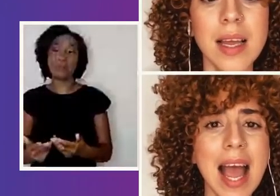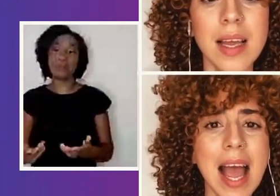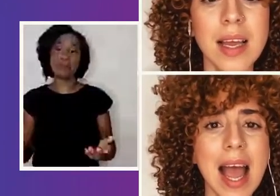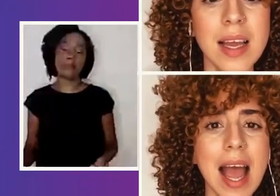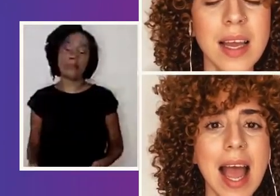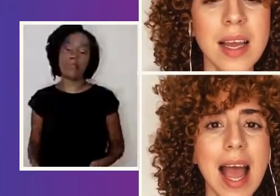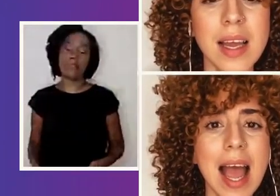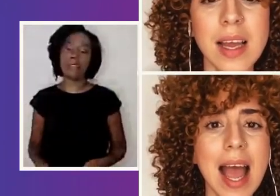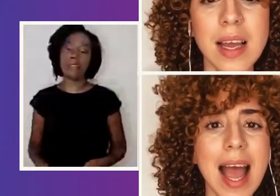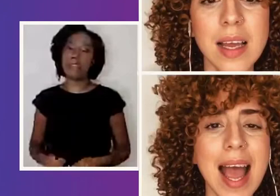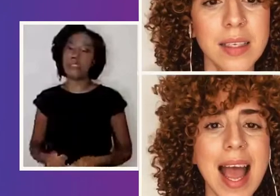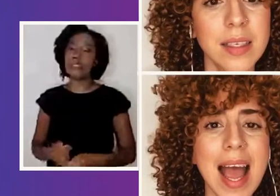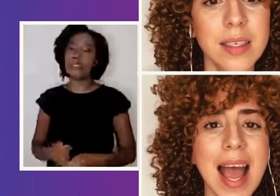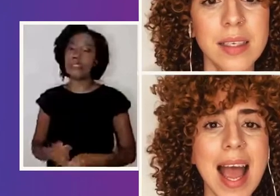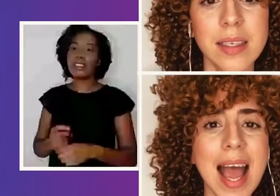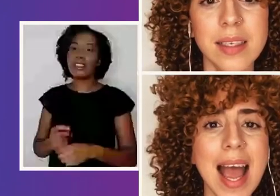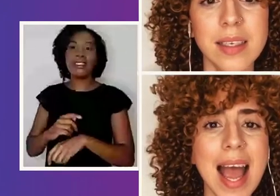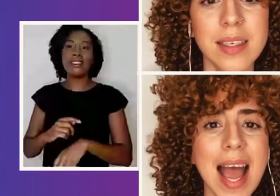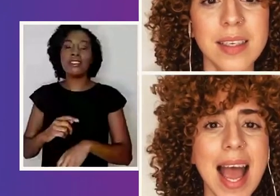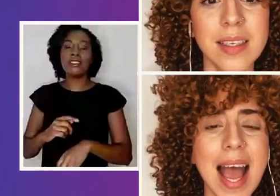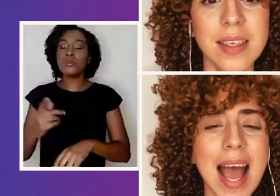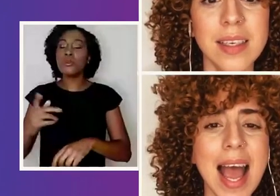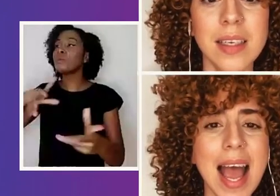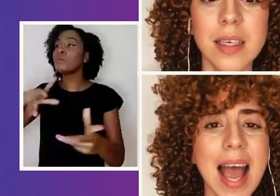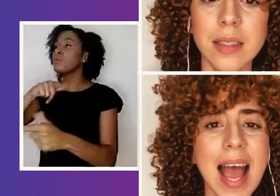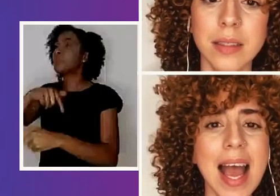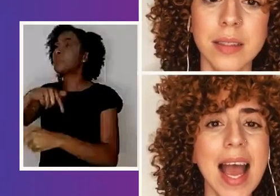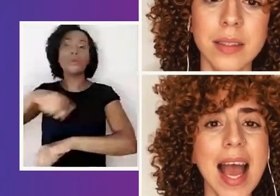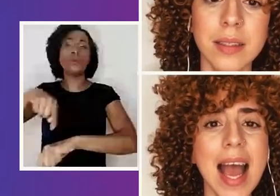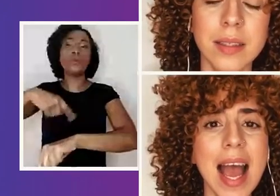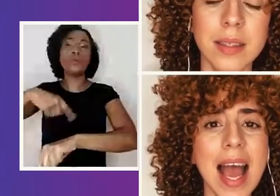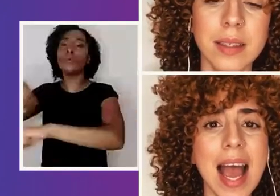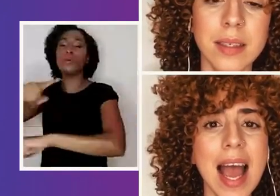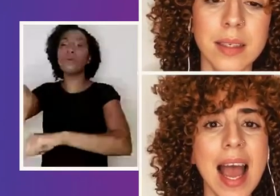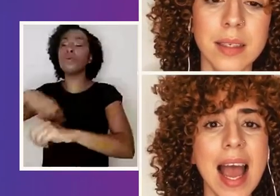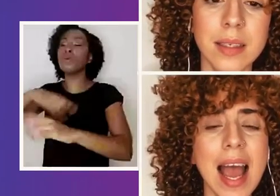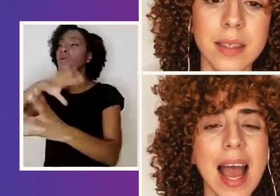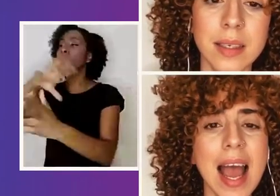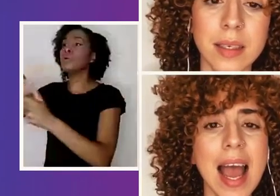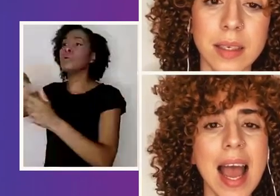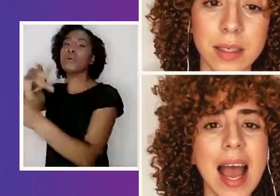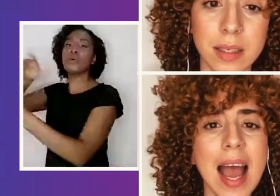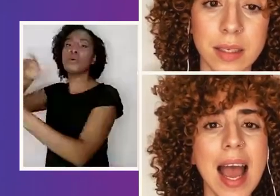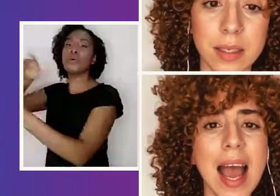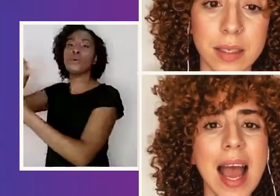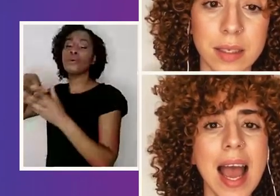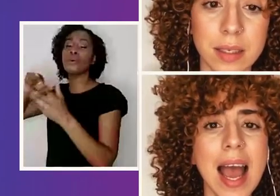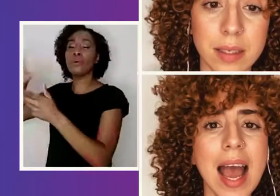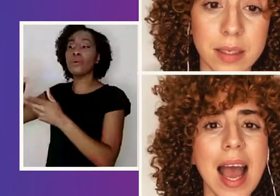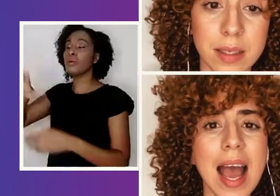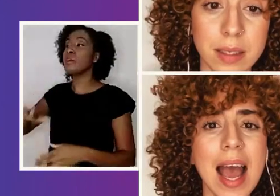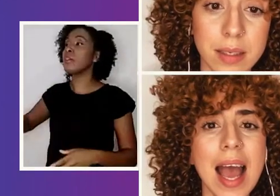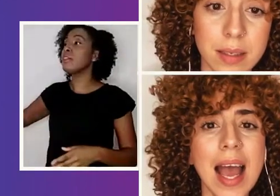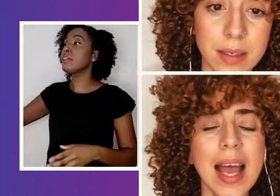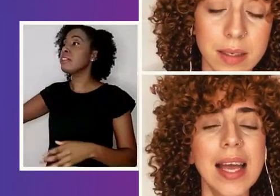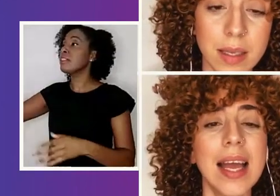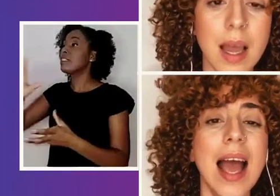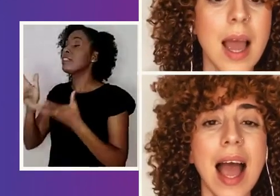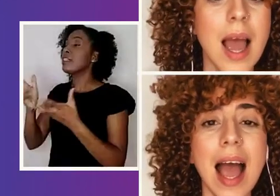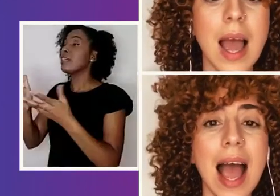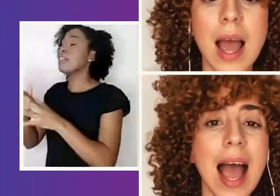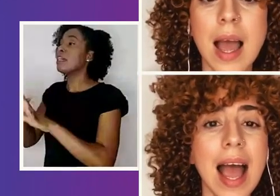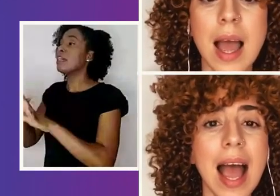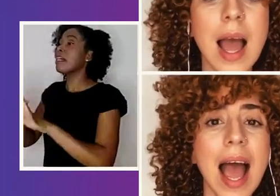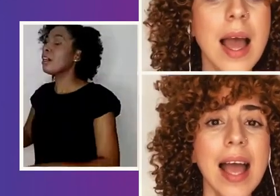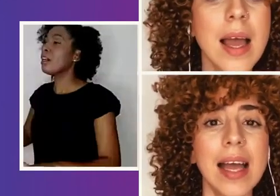O mundo vai girando cada vez mais veloz. A gente espera do mundo e o mundo espera de